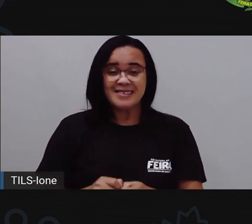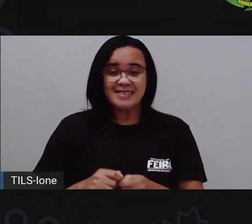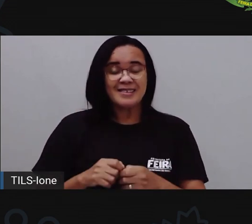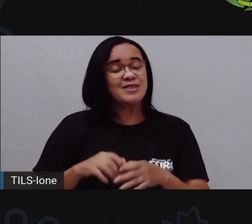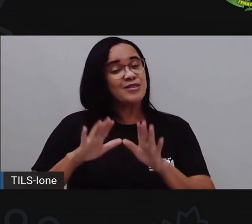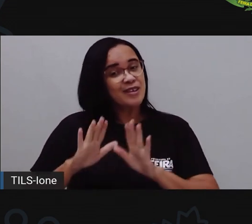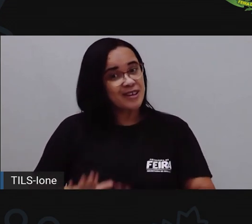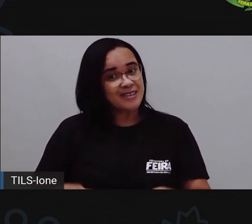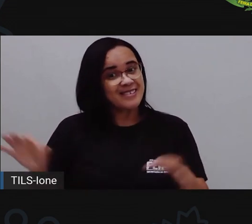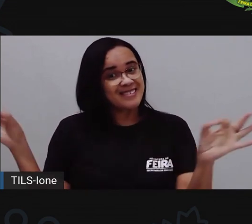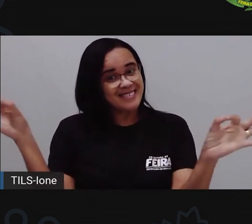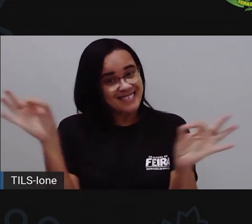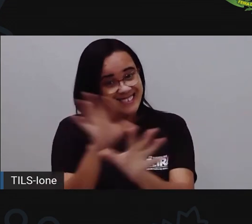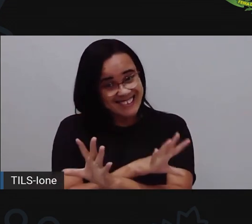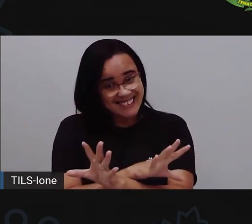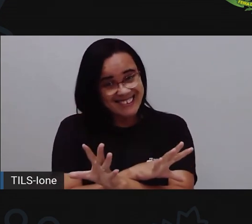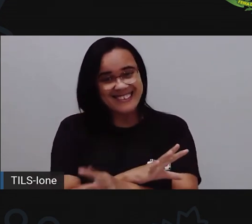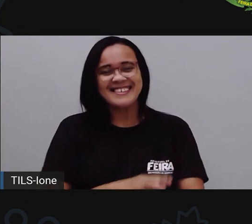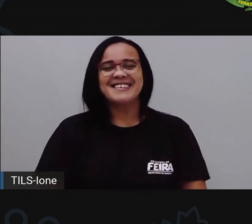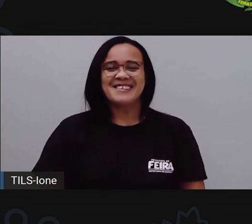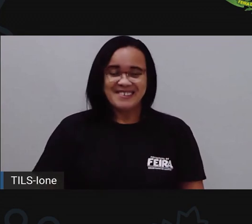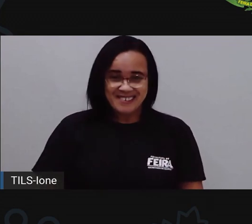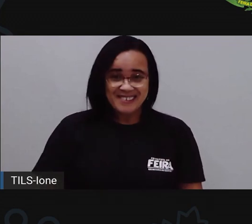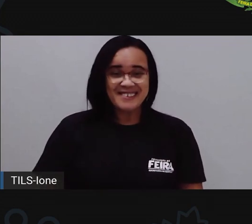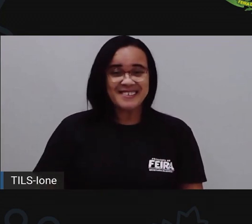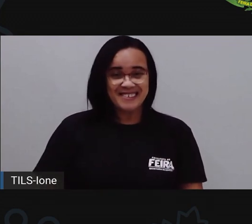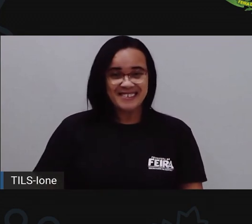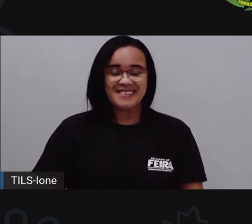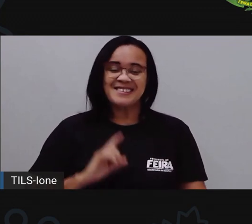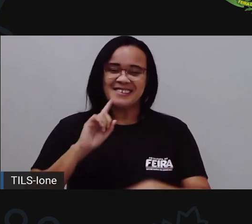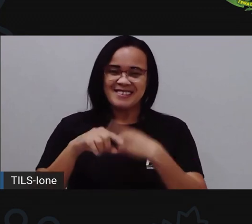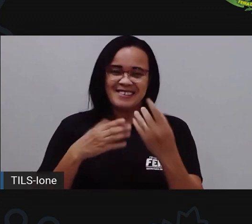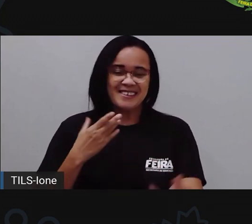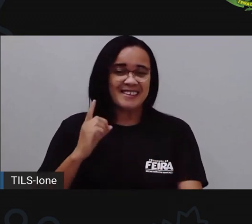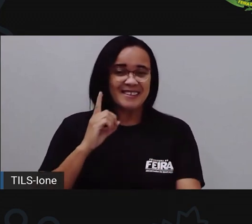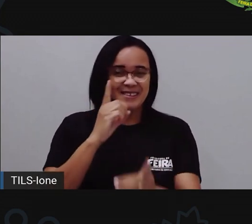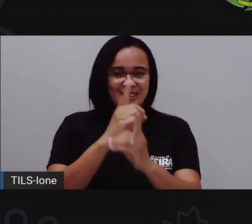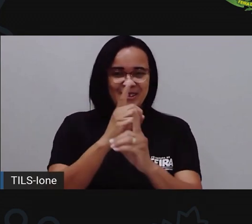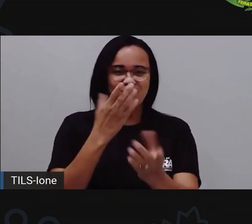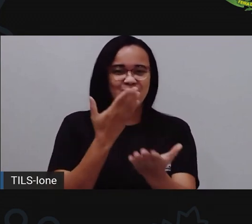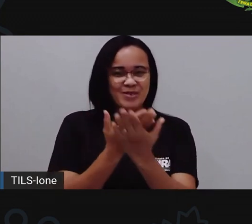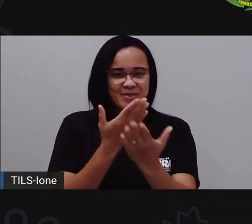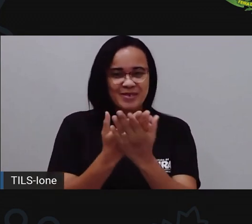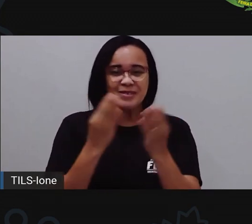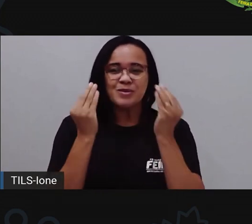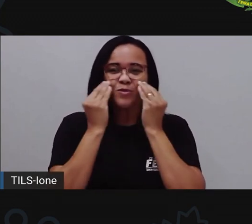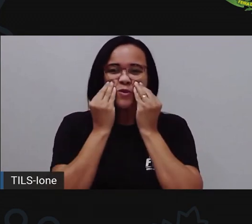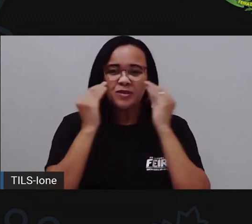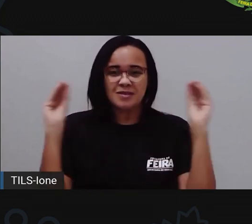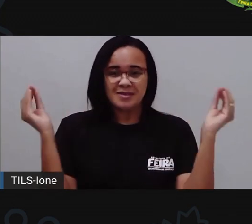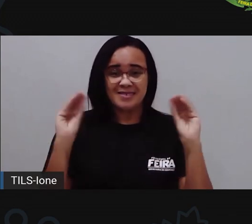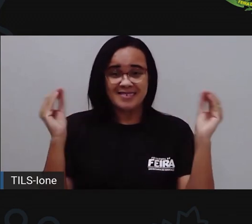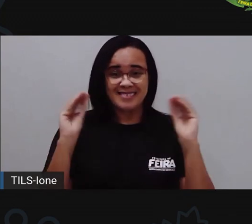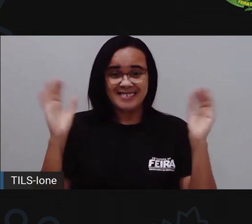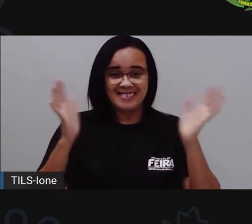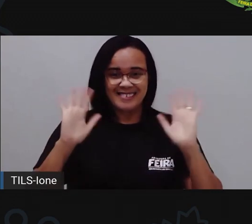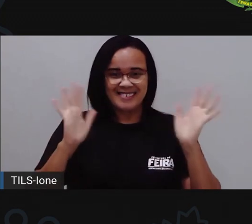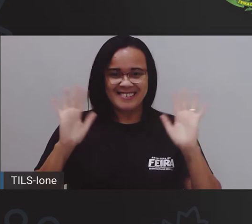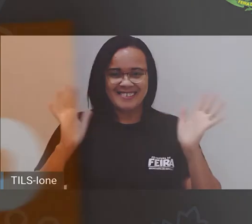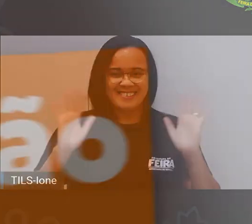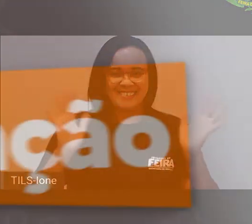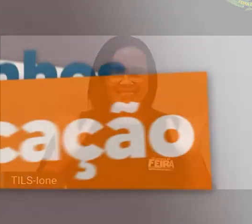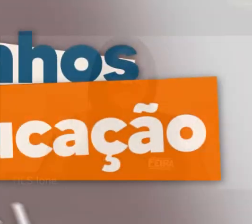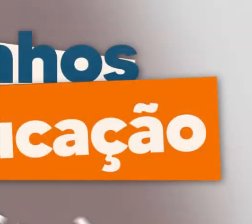ficando por aqui. E nós nos vemos na próxima aula. Um beijão e até mais. Tchau, tchau.